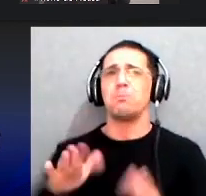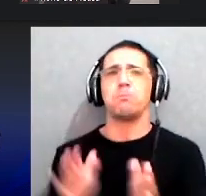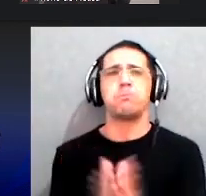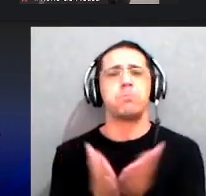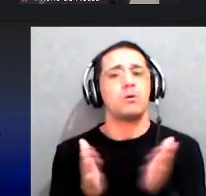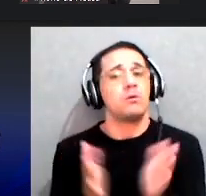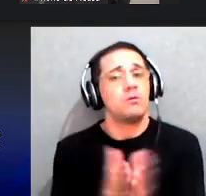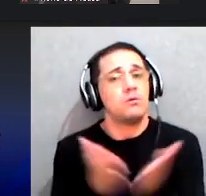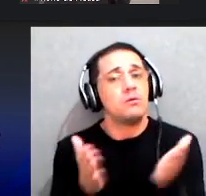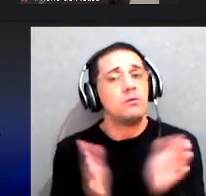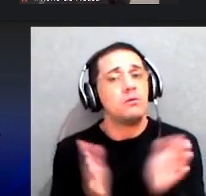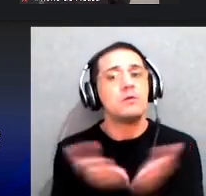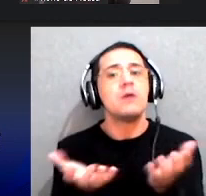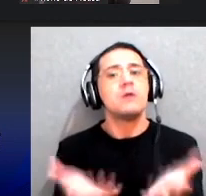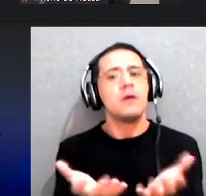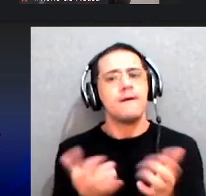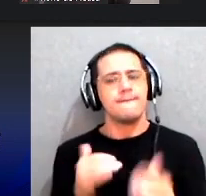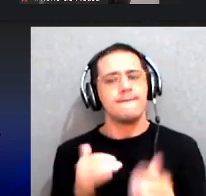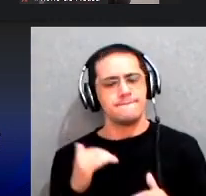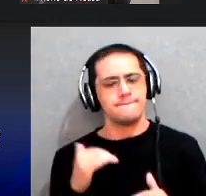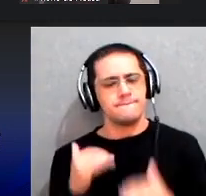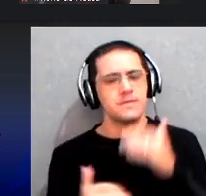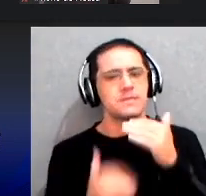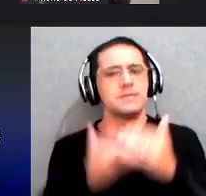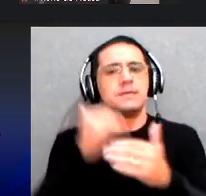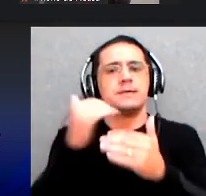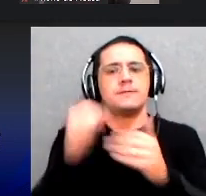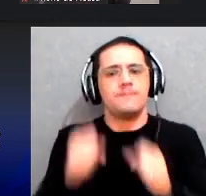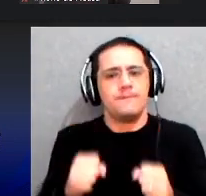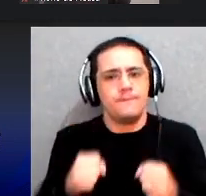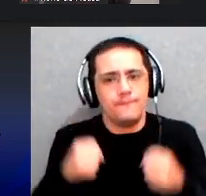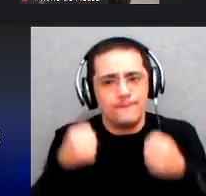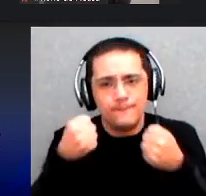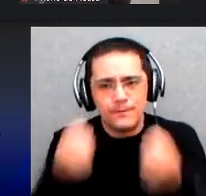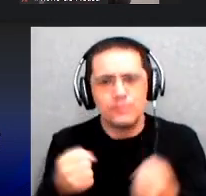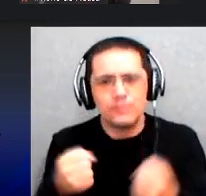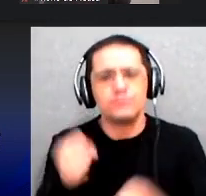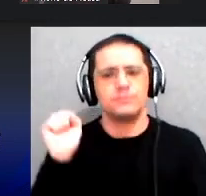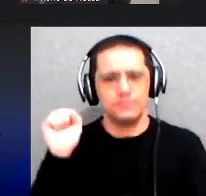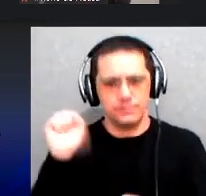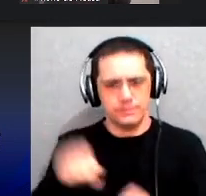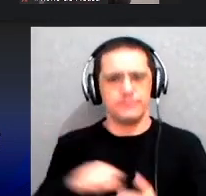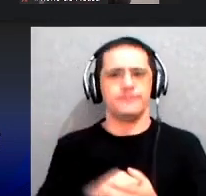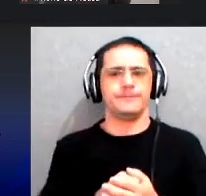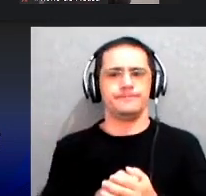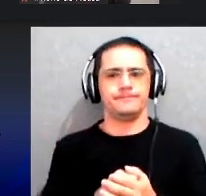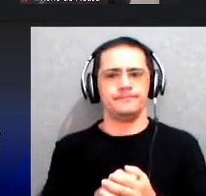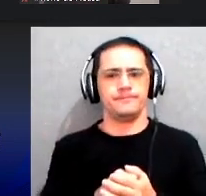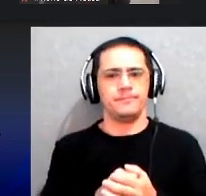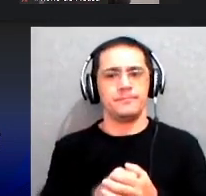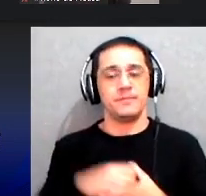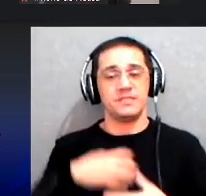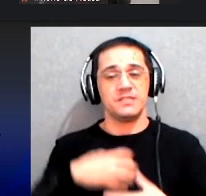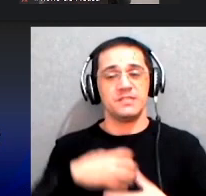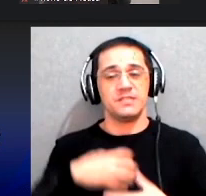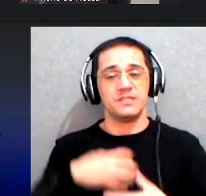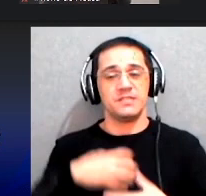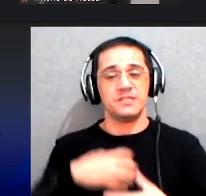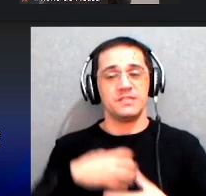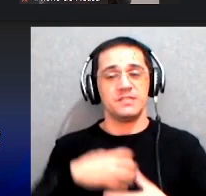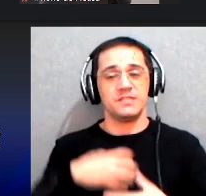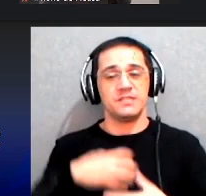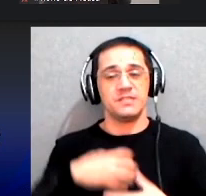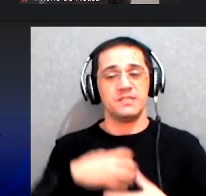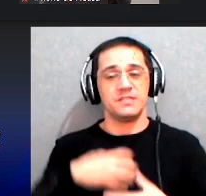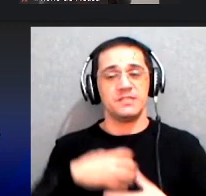o seu melhor destino. Tenho uma necessidade de bradar para que